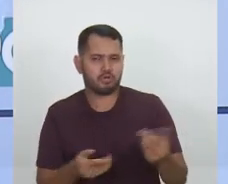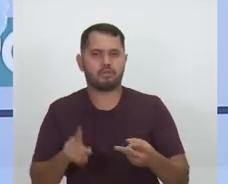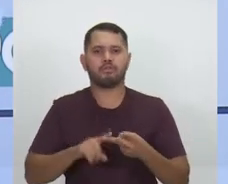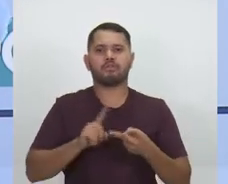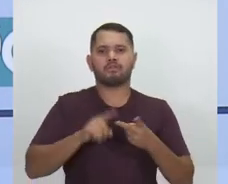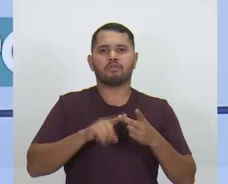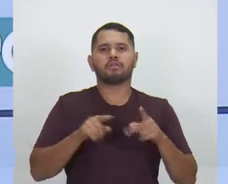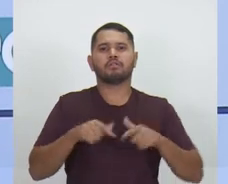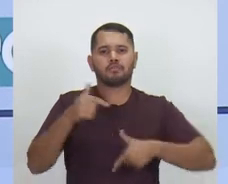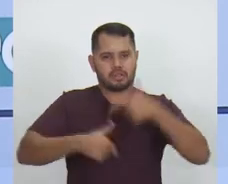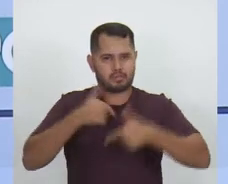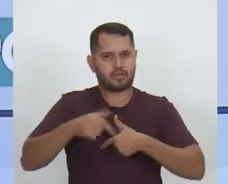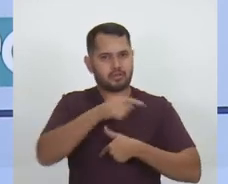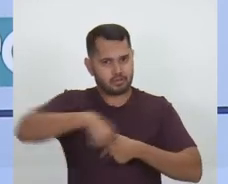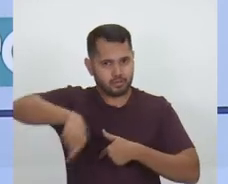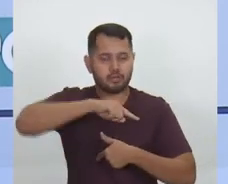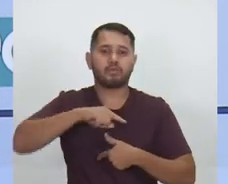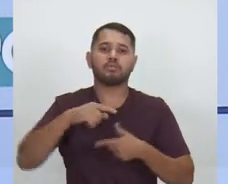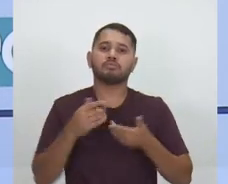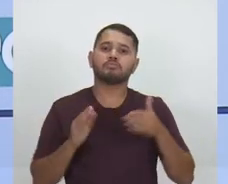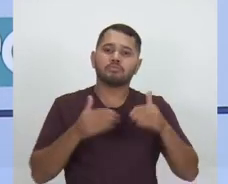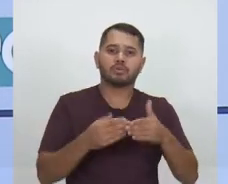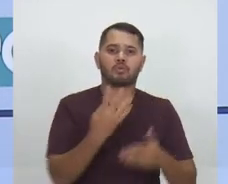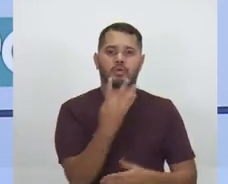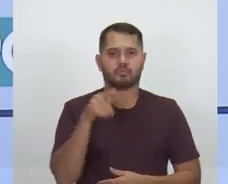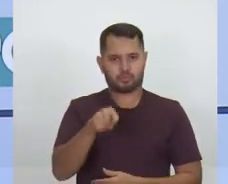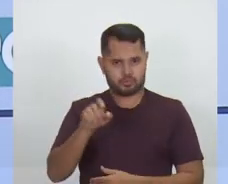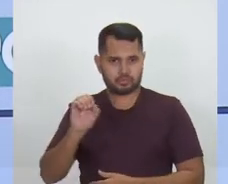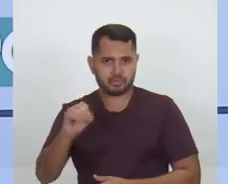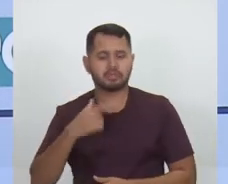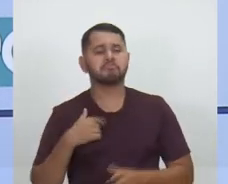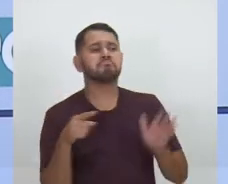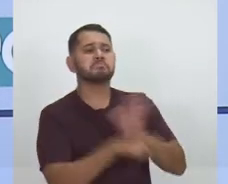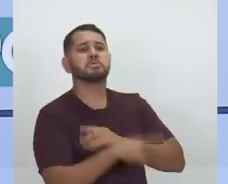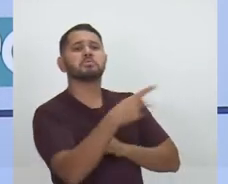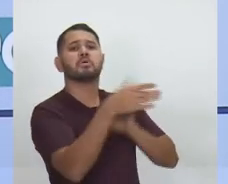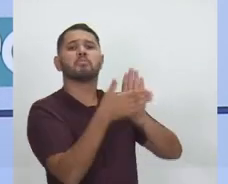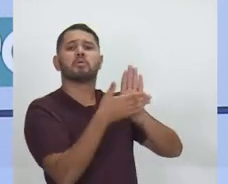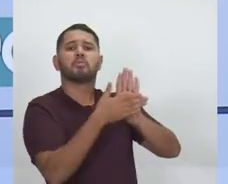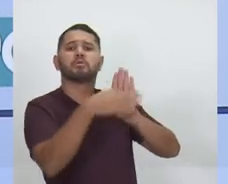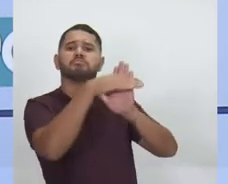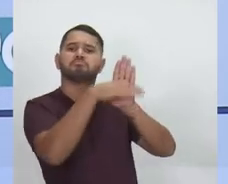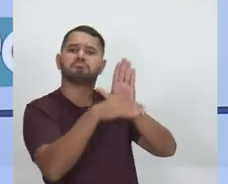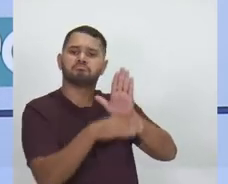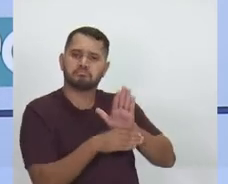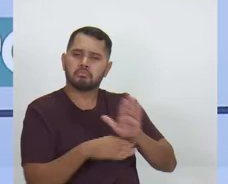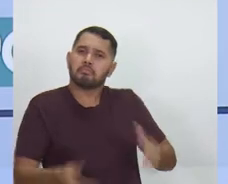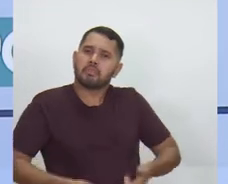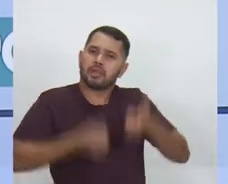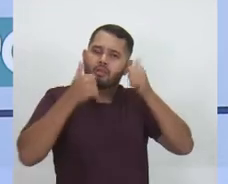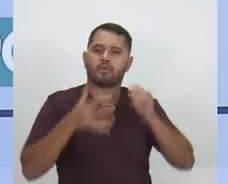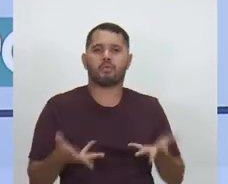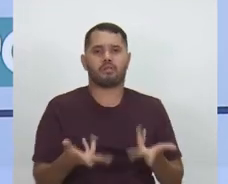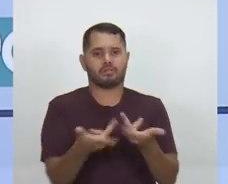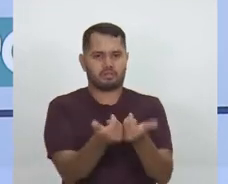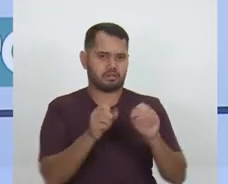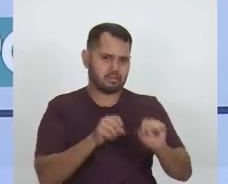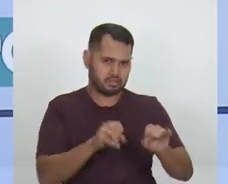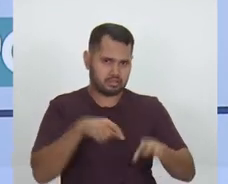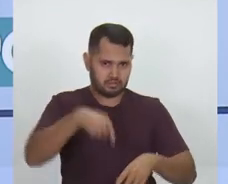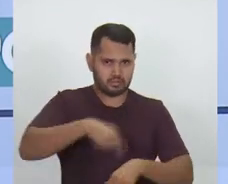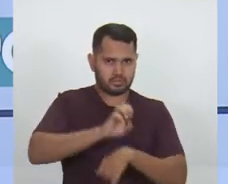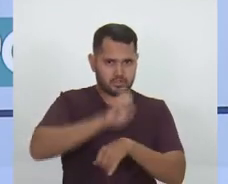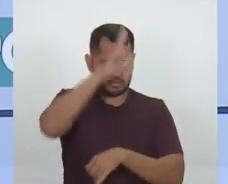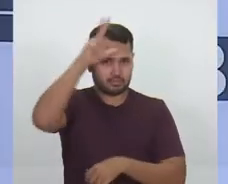massa trabalhadora para a indústria 4.0 para saber quais são suas propostas pra melhorar a qualidade do ensino no estado do amazonas